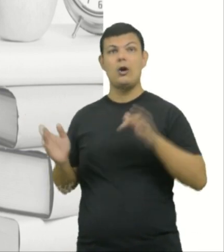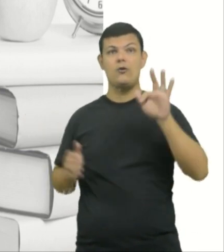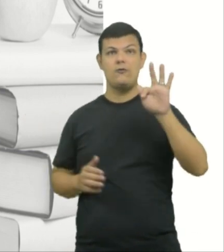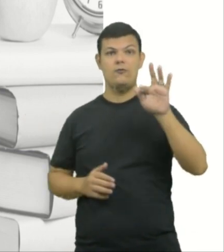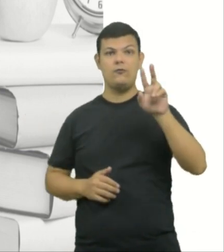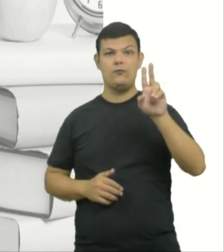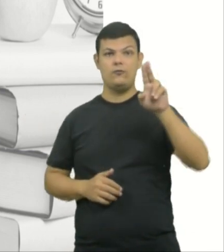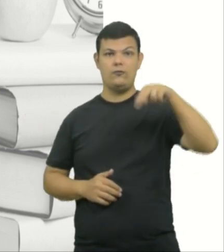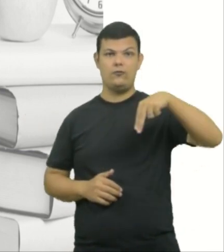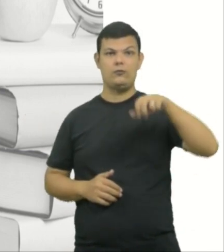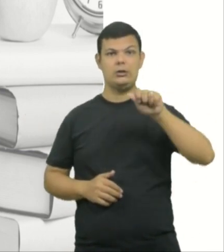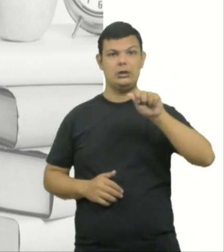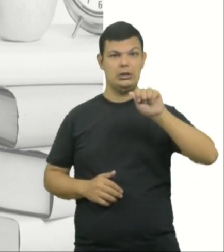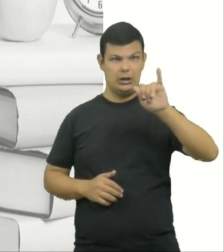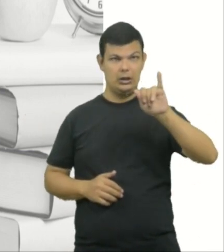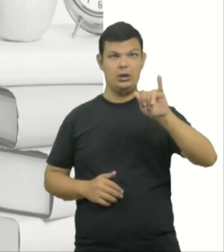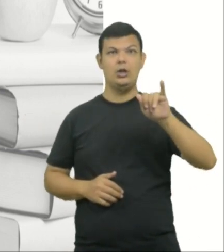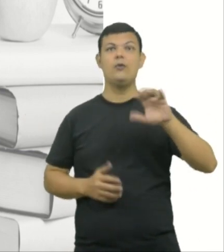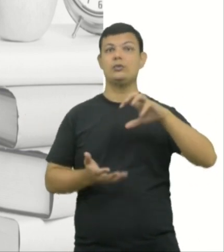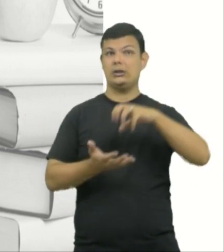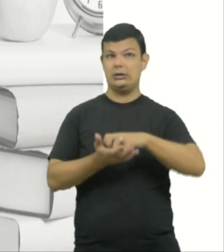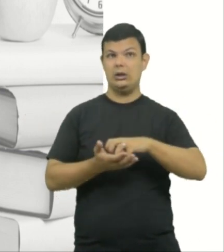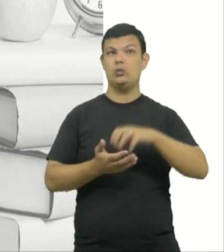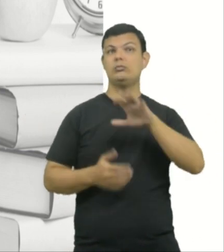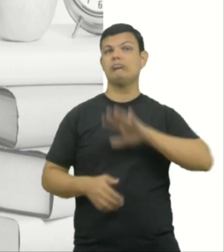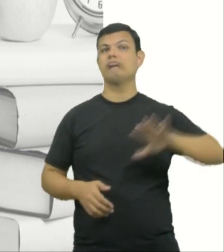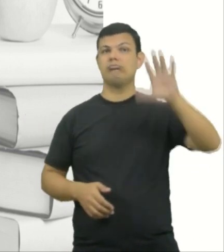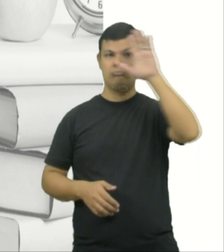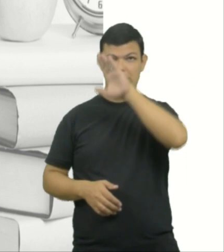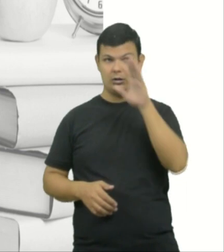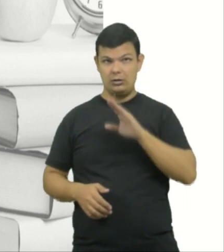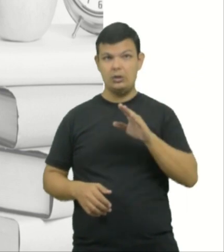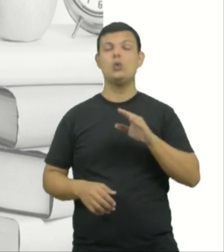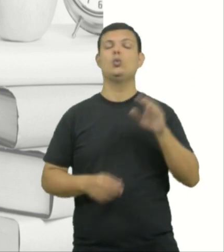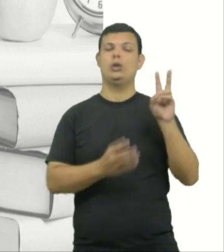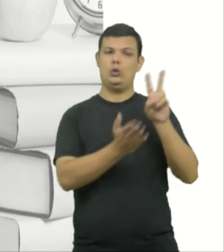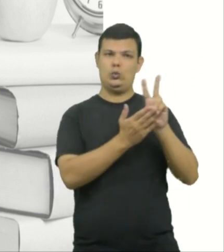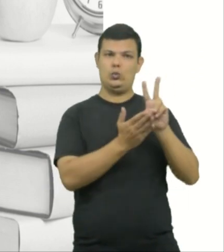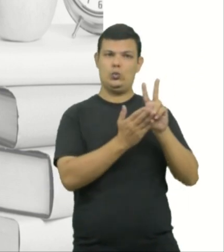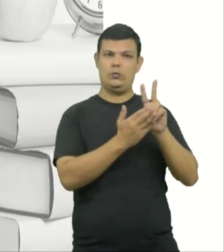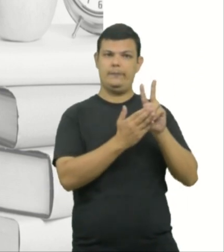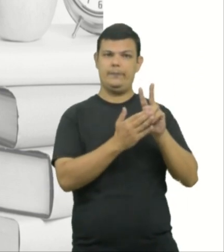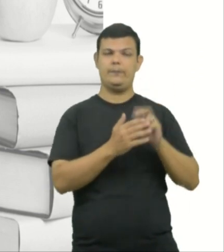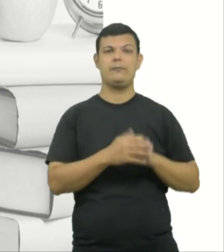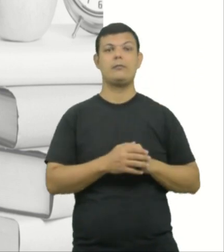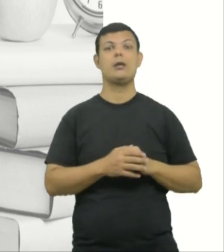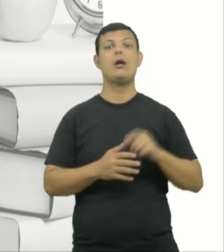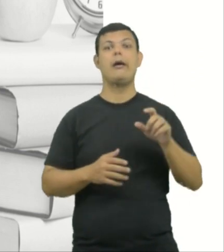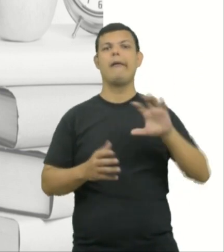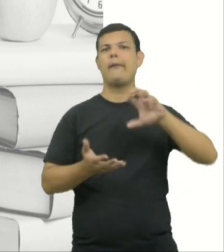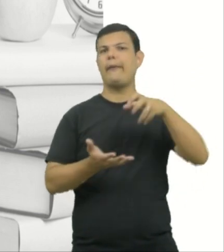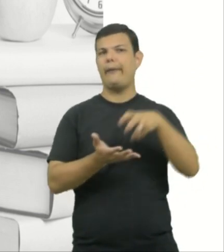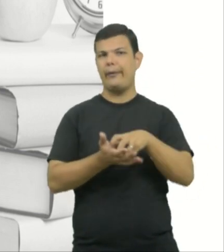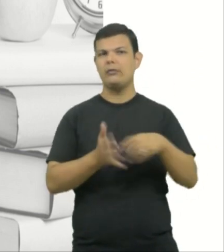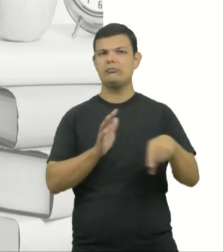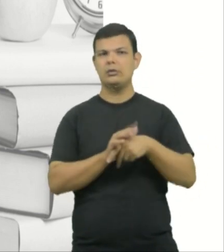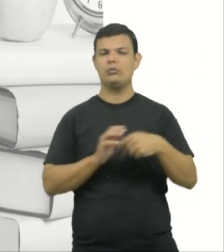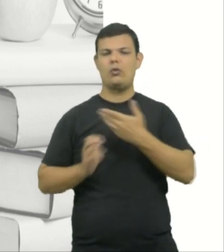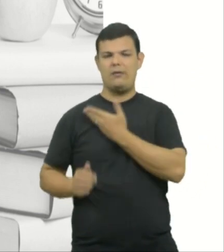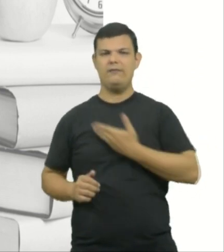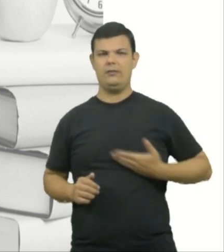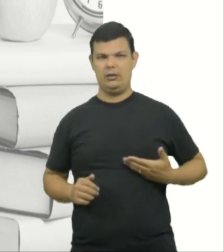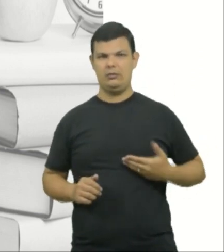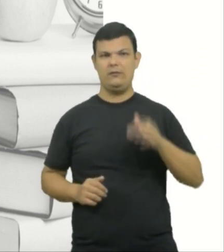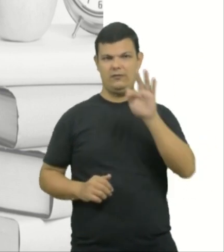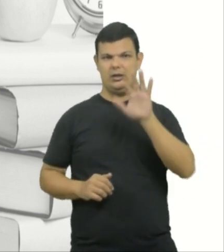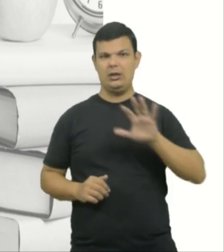a FUNAI, é a Fundação Nacional do Índio, que é um dos órgãos do governo federal responsável